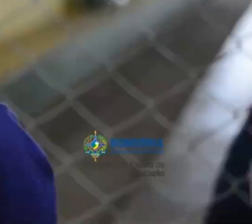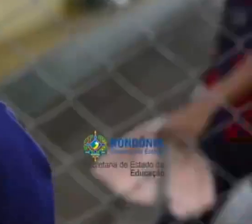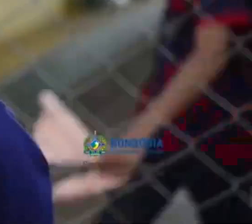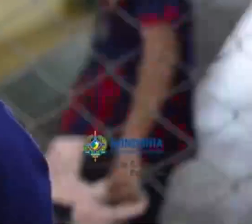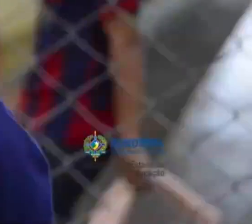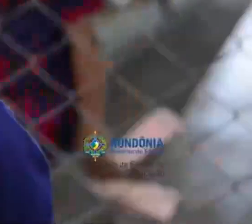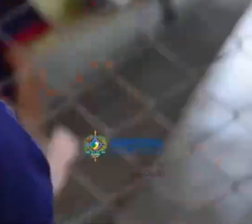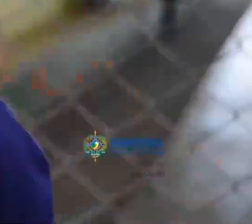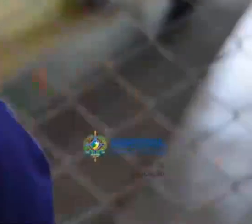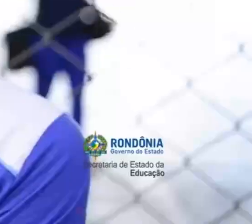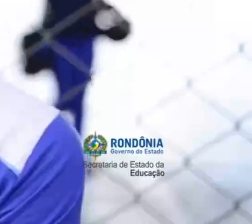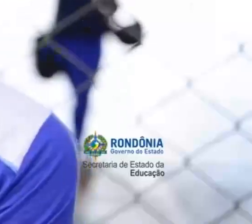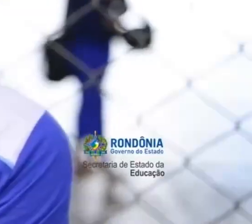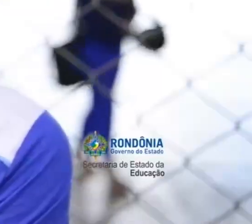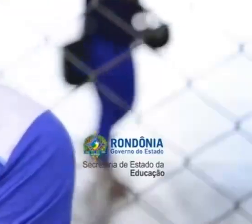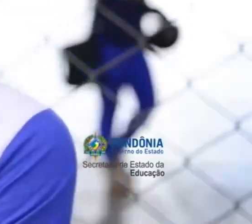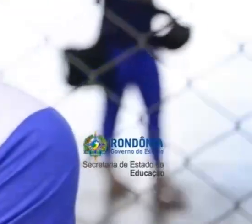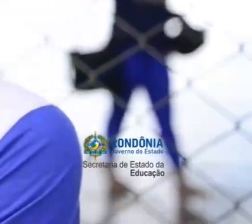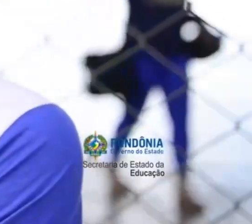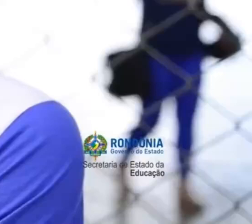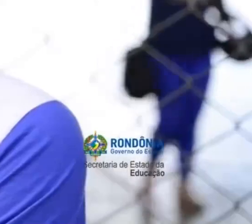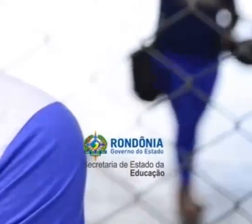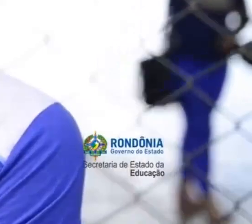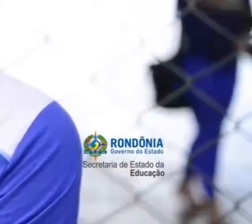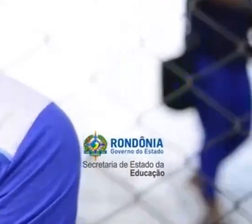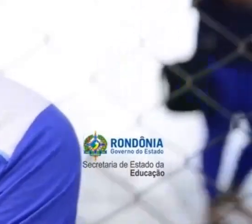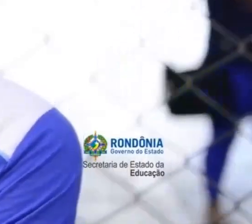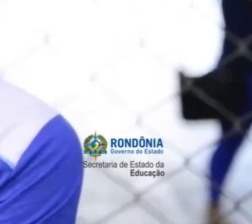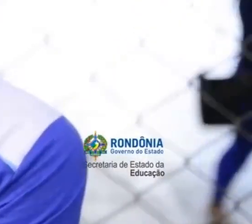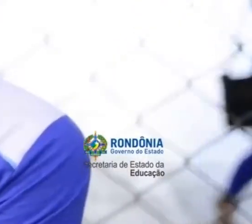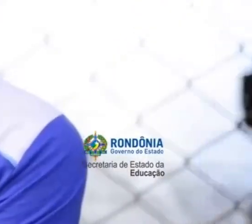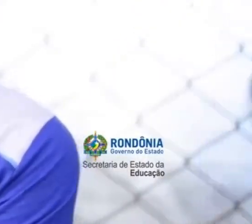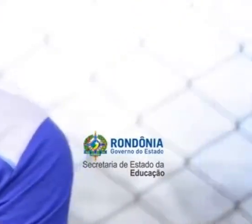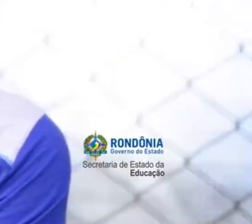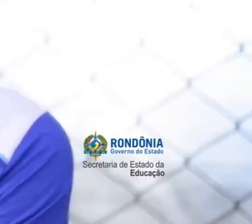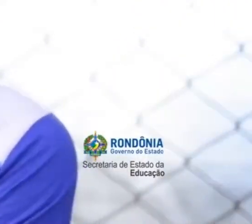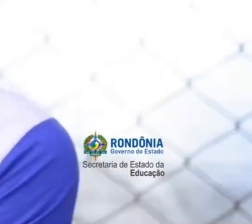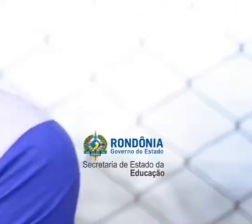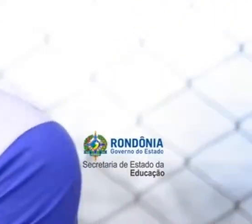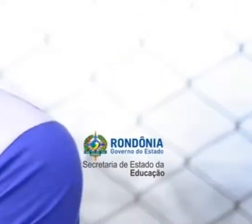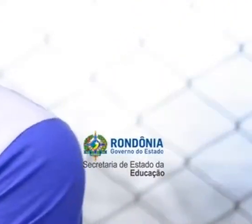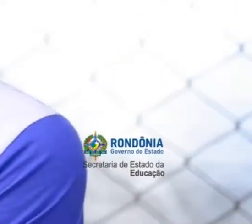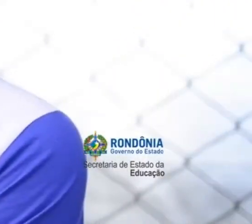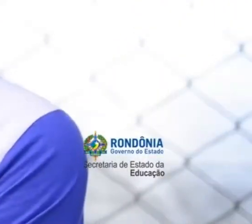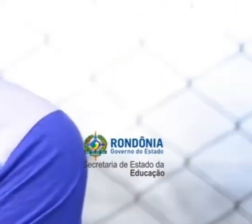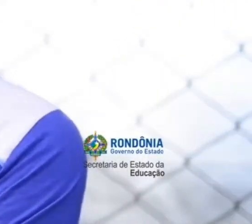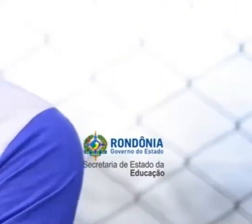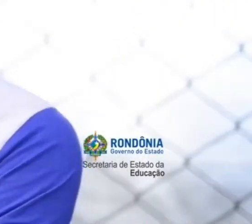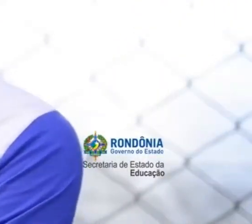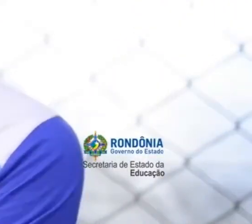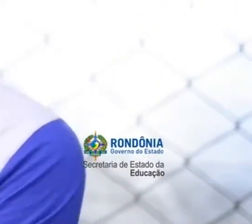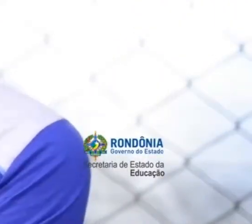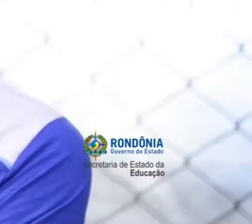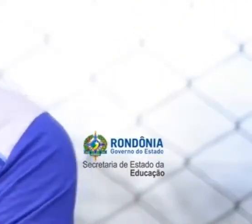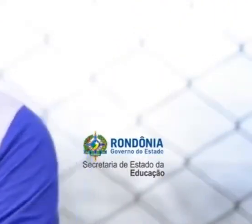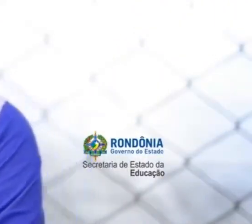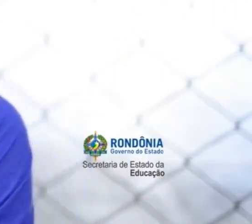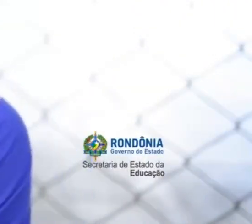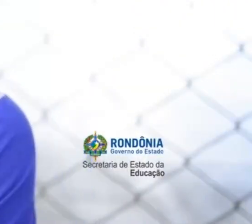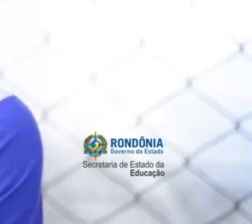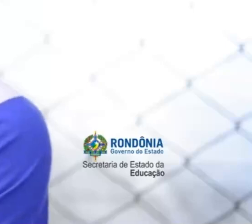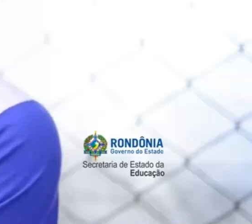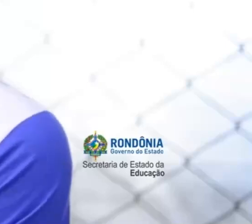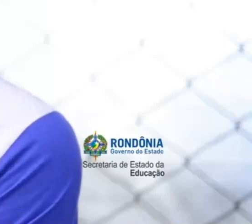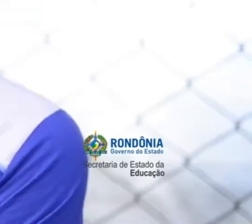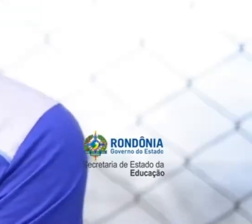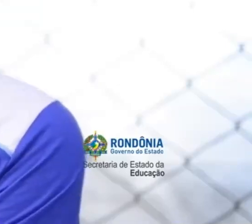desde pequeno eu gosto muito de futebol. O vôlei, o basquete e o futebol. Antigamente aqui na escola a gente só jogava basquete, tinha um Zara